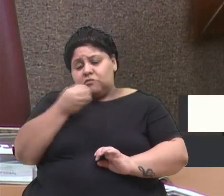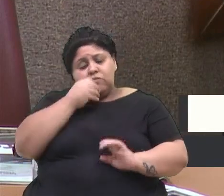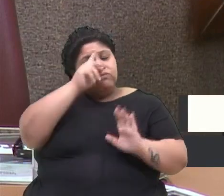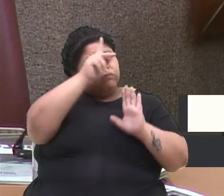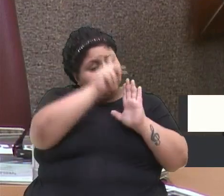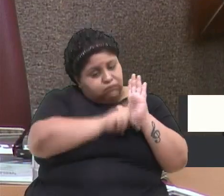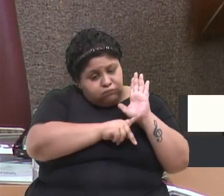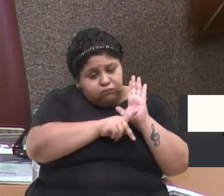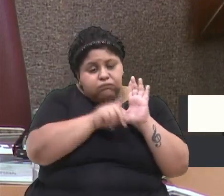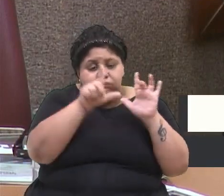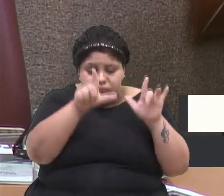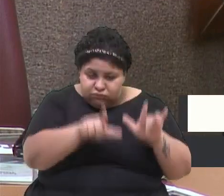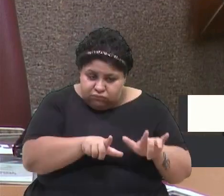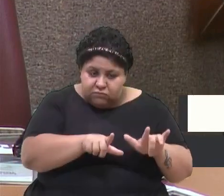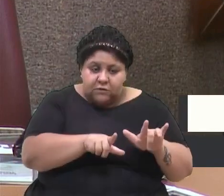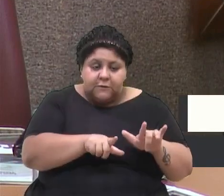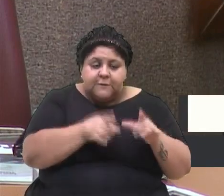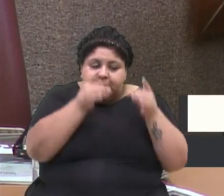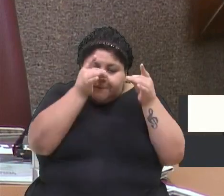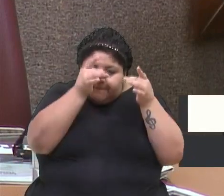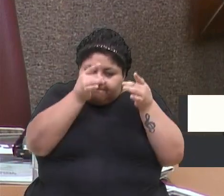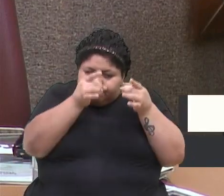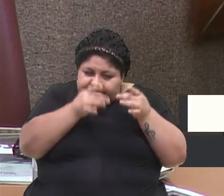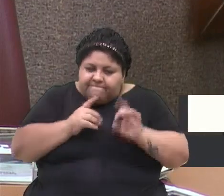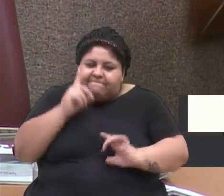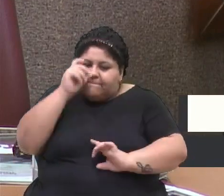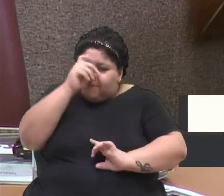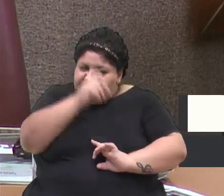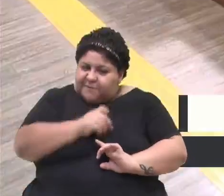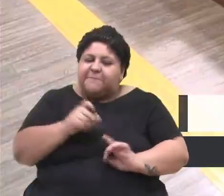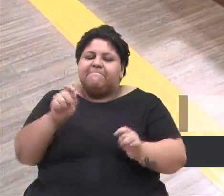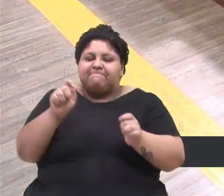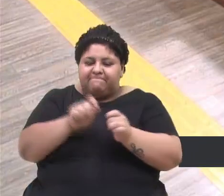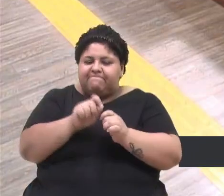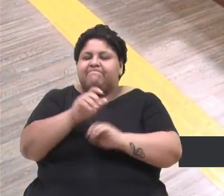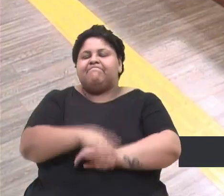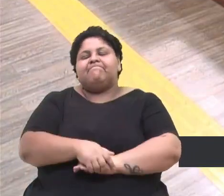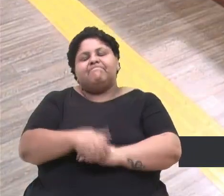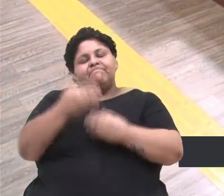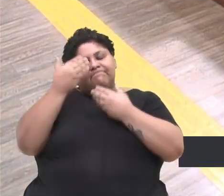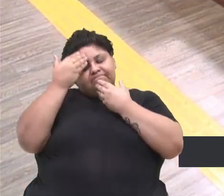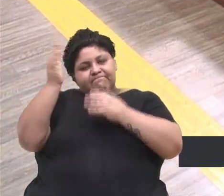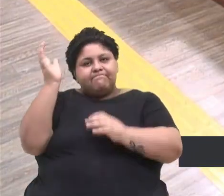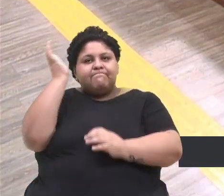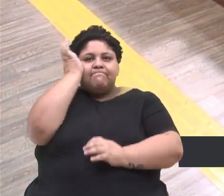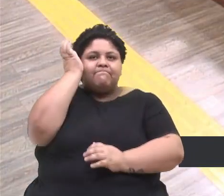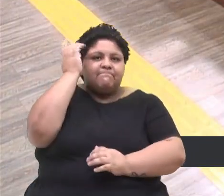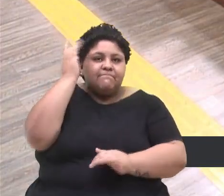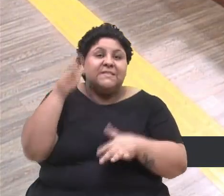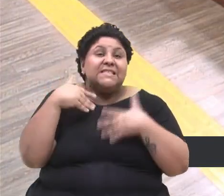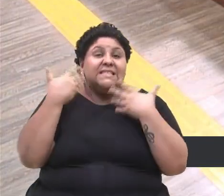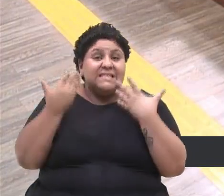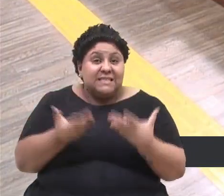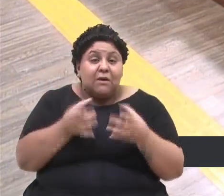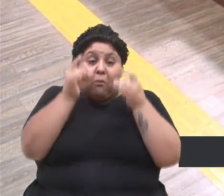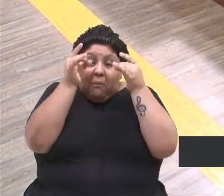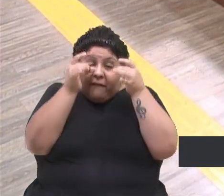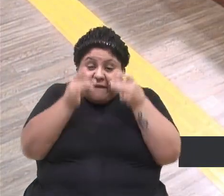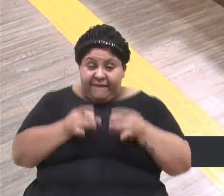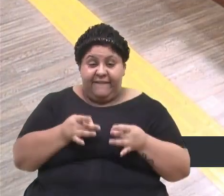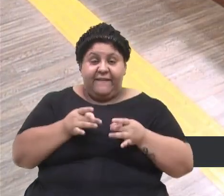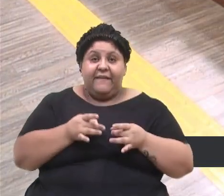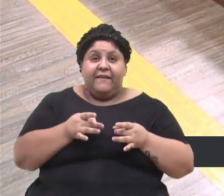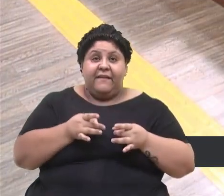dessa área são muito específicos e muito difíceis de serem executados. Obrigado, vereador Felipe. Tão específico é que,